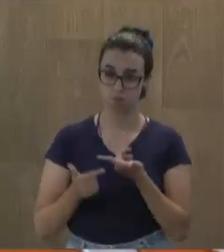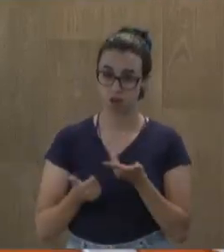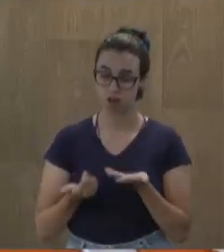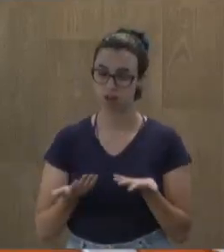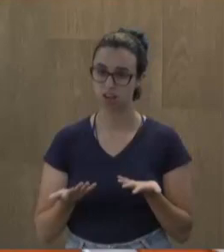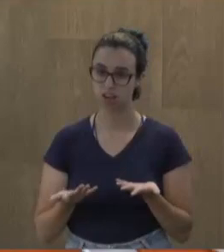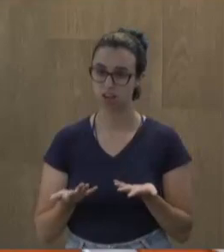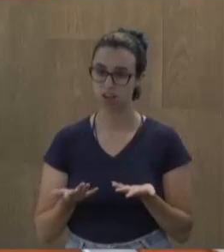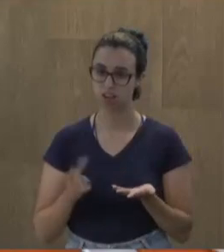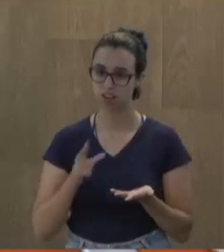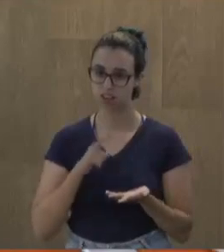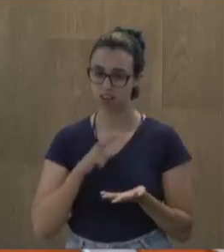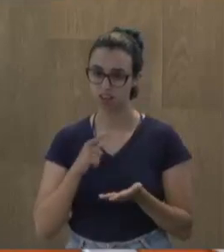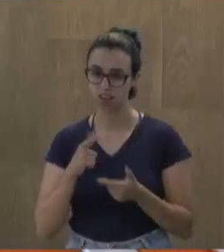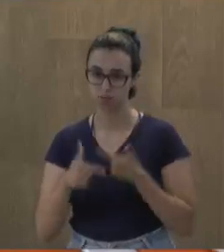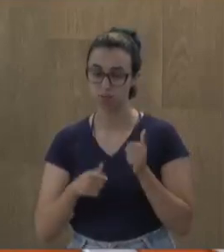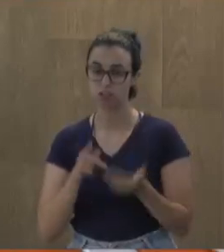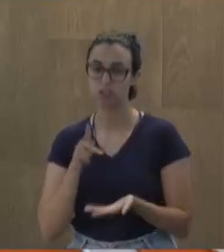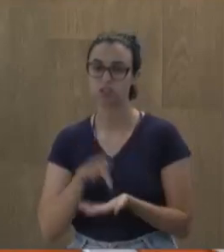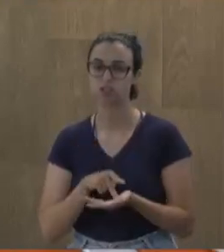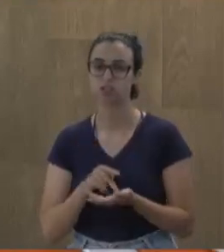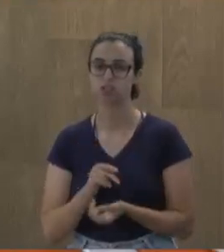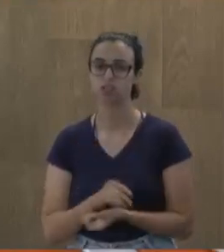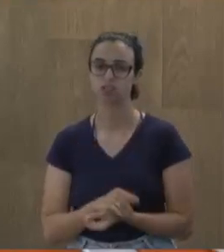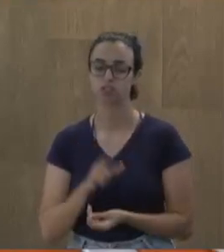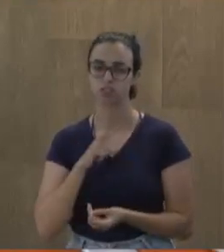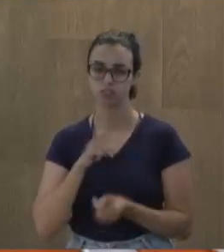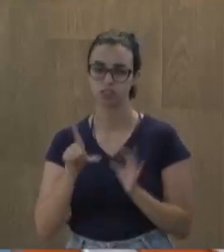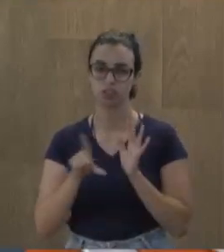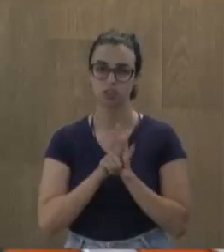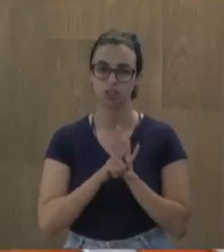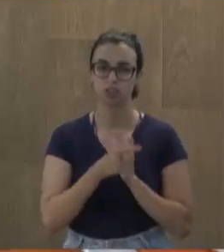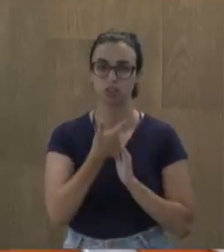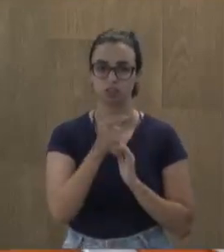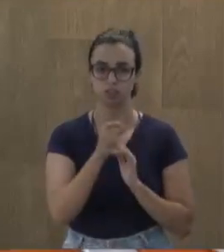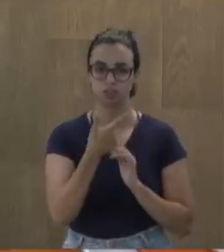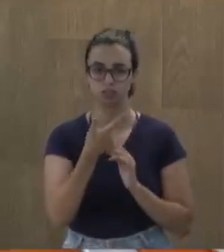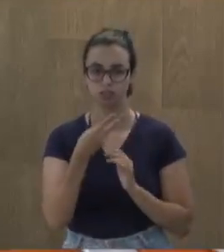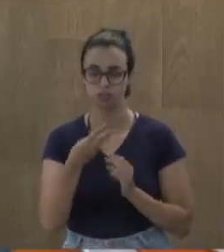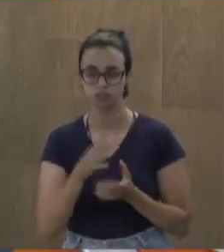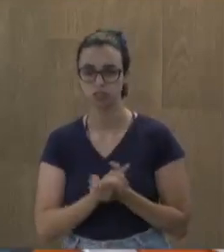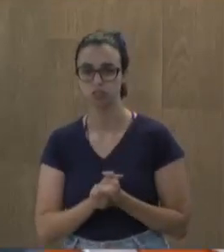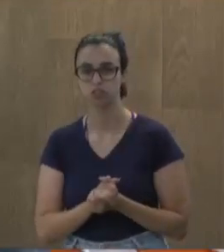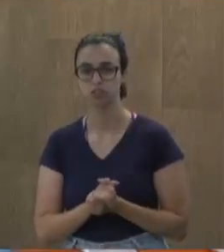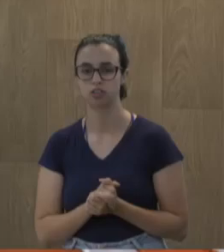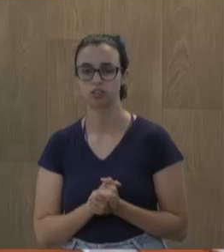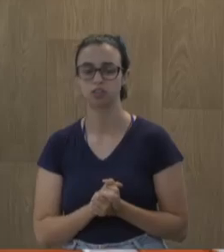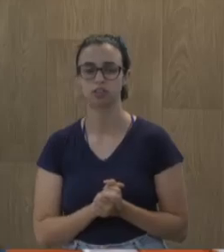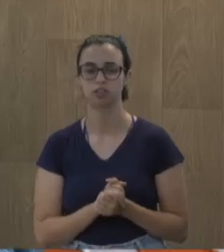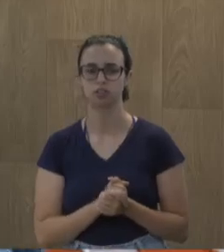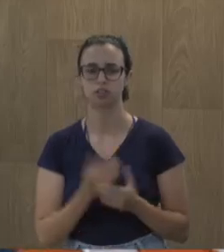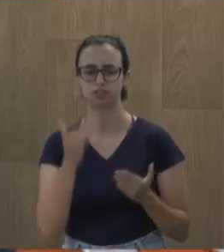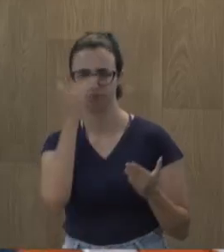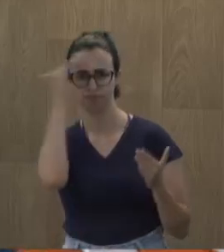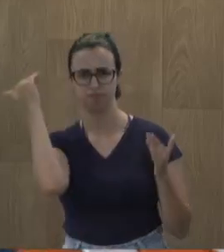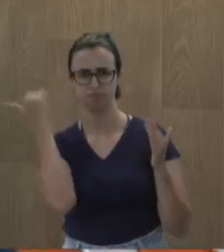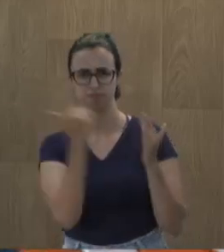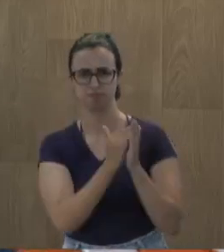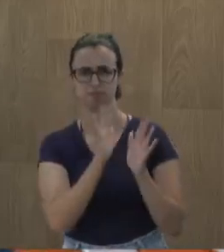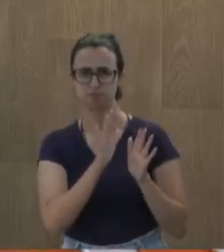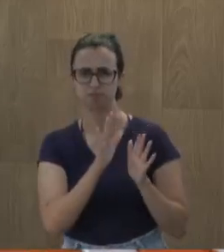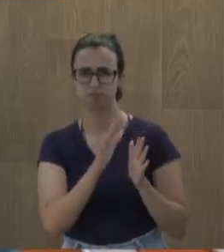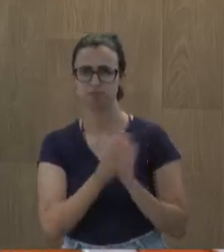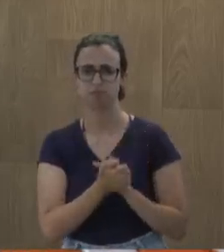gente de algo porque aqui ó tem a lei que é 223 cargos que o prefeito pode colocar beleza tá dentro da Lei tá mas o